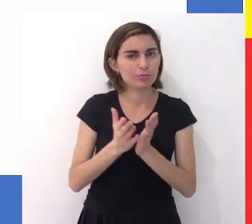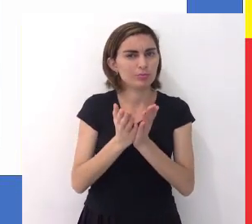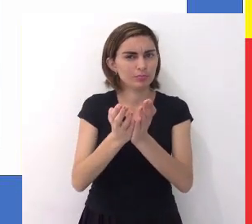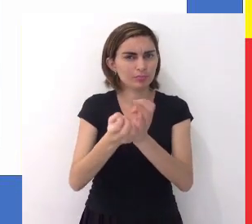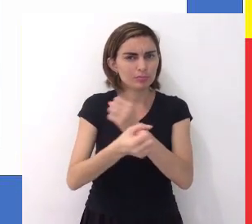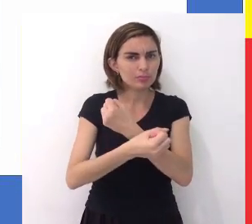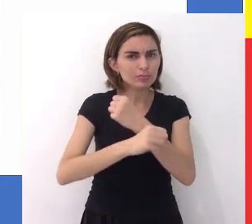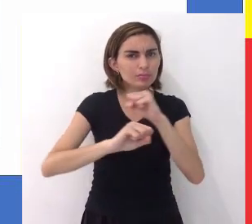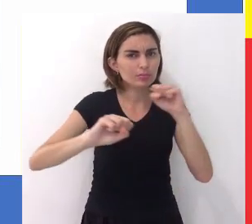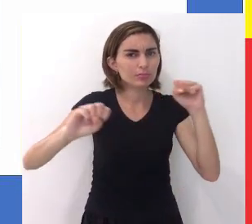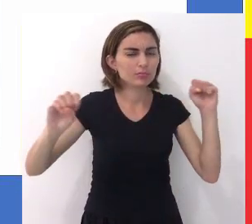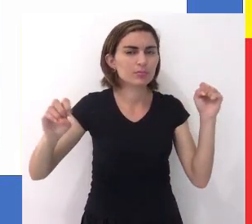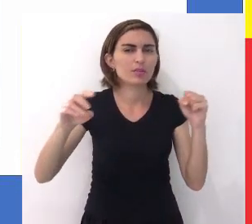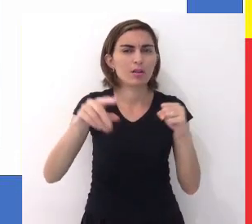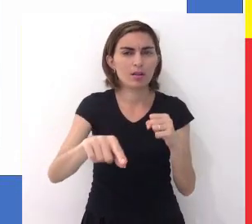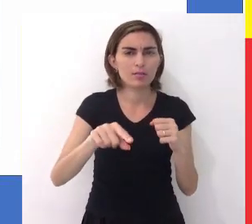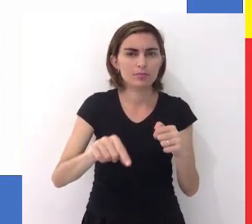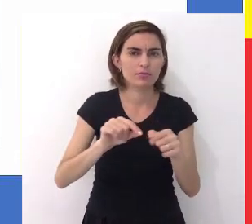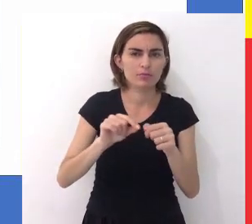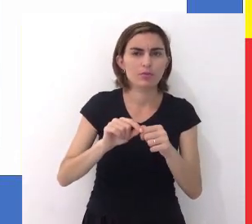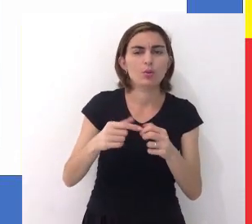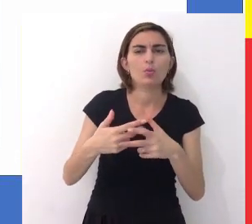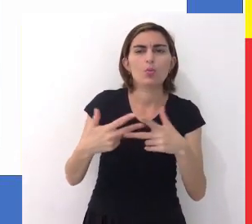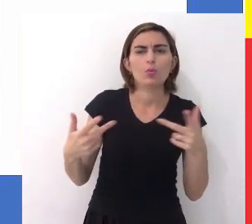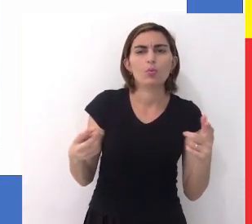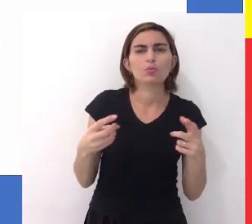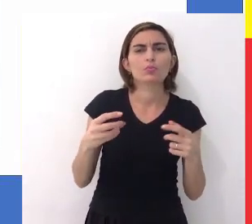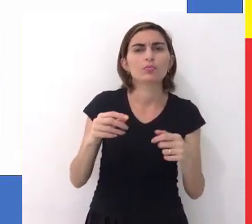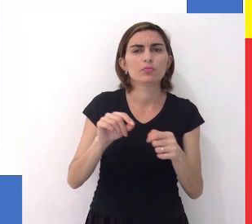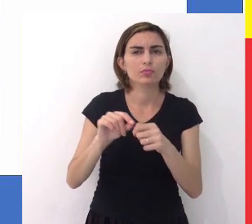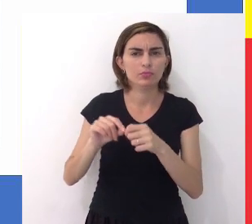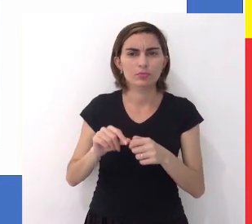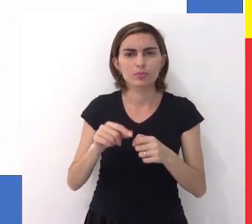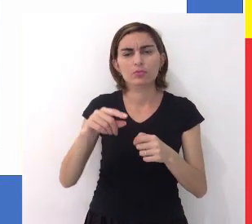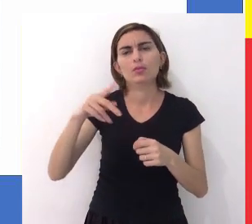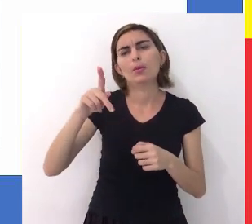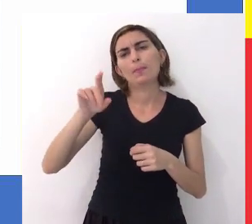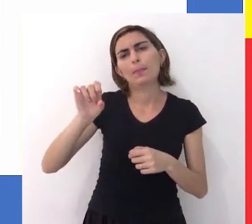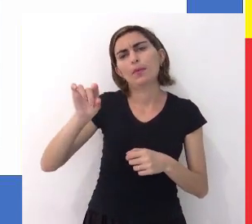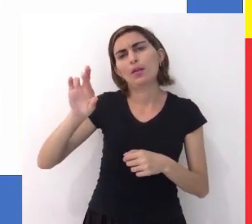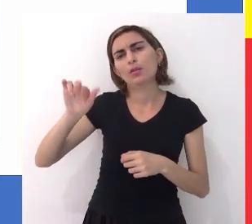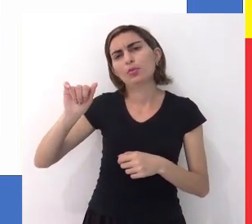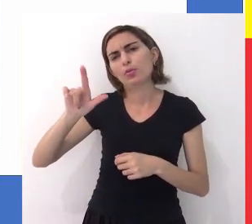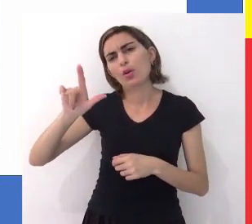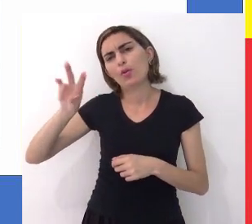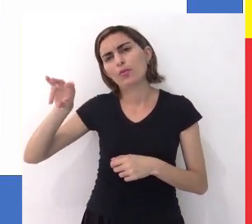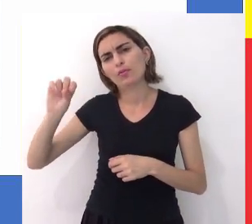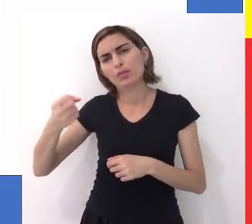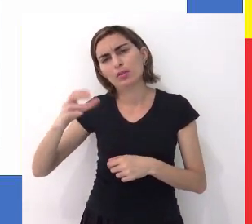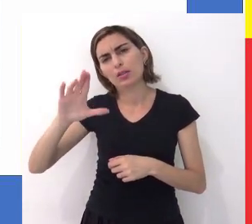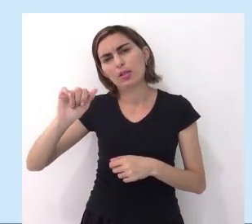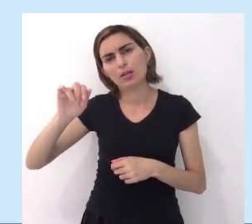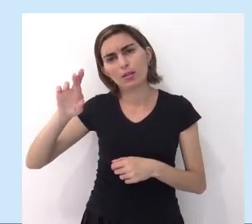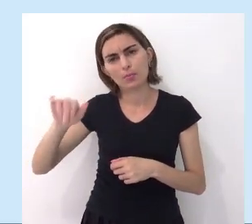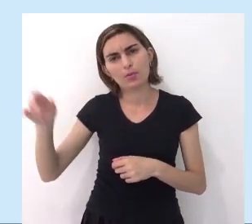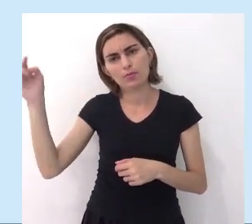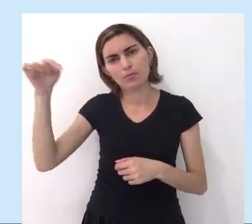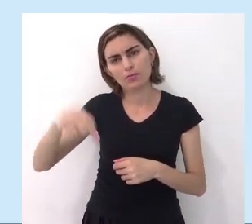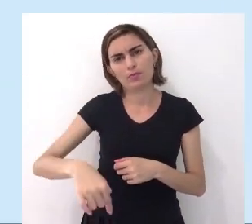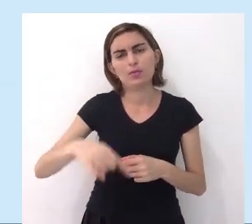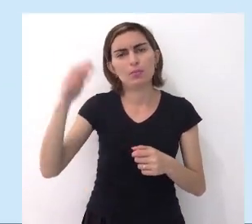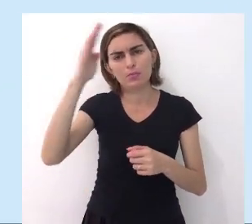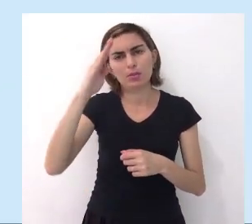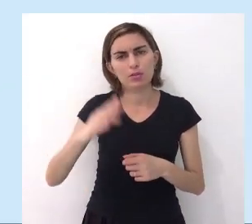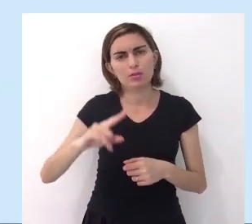embarcações gigantescas, foi a esquadra que Pedro Álvares Cabral veio para aqui, tá? Para o Brasil, em